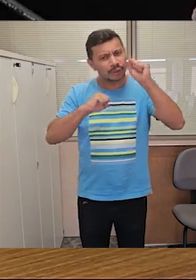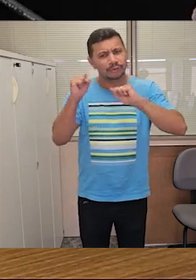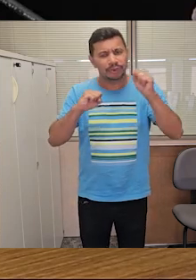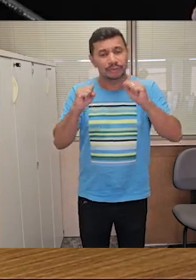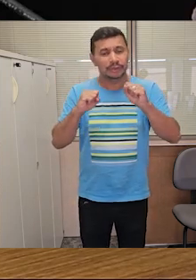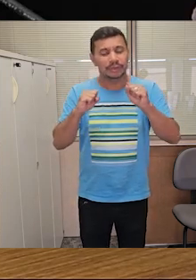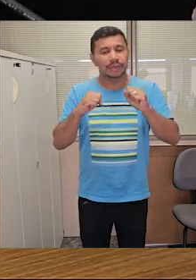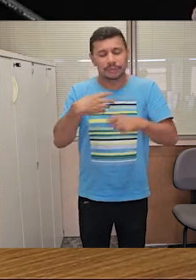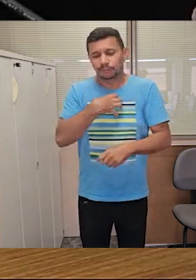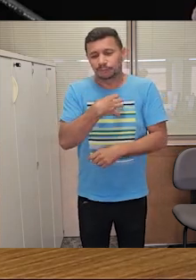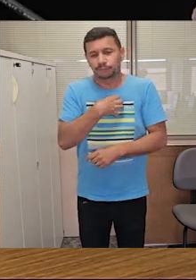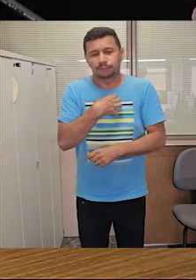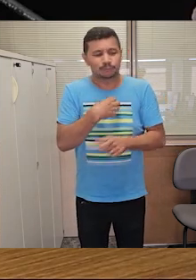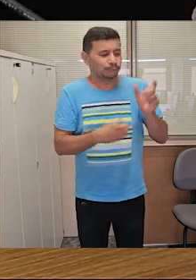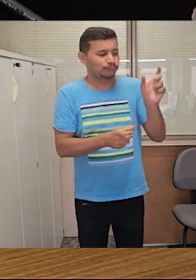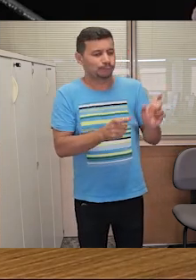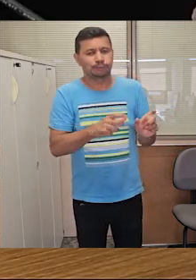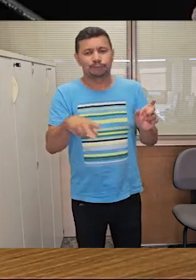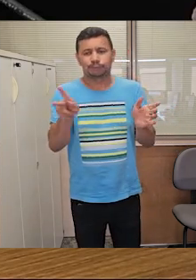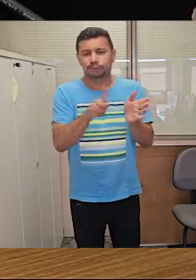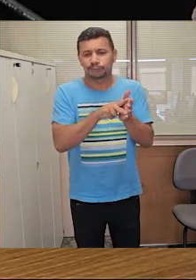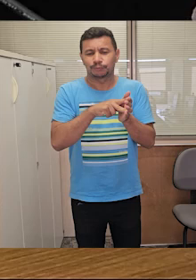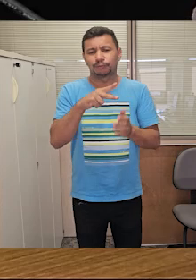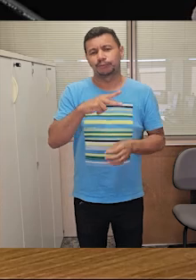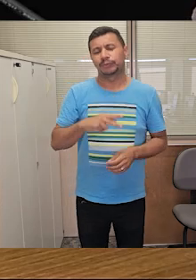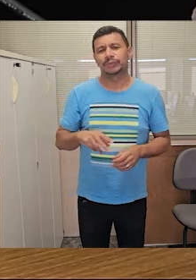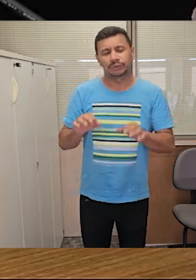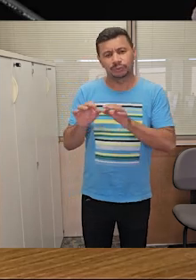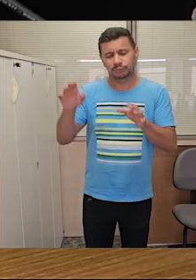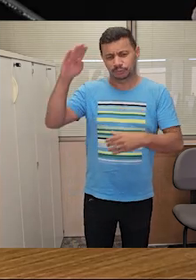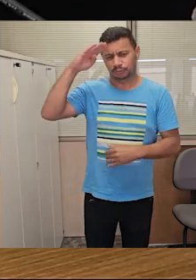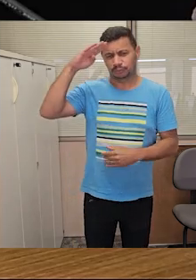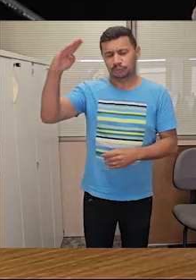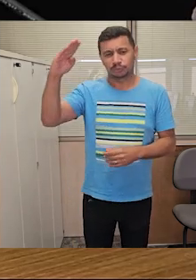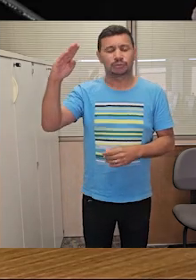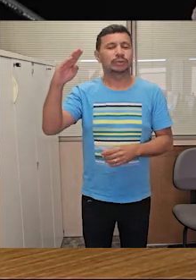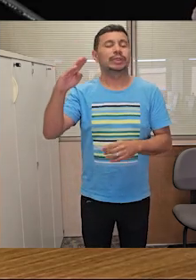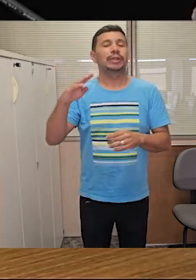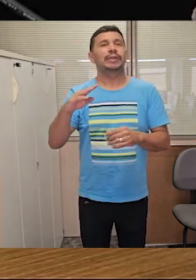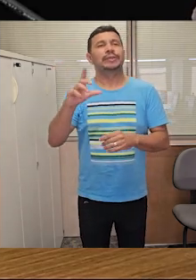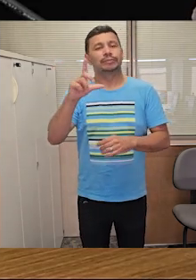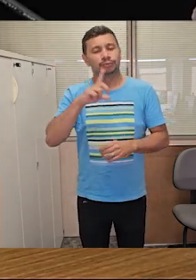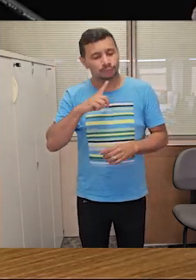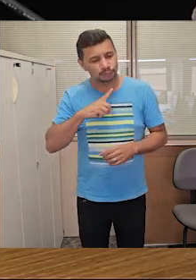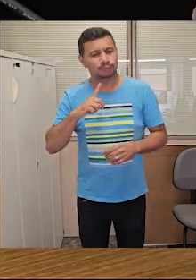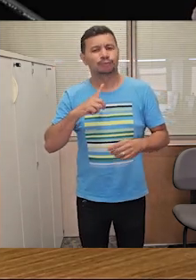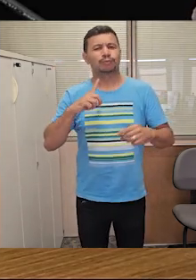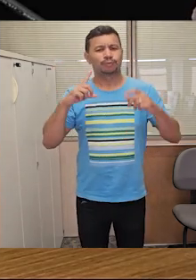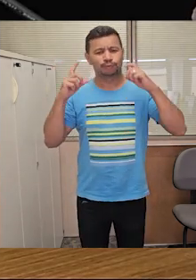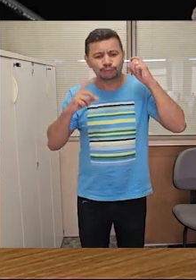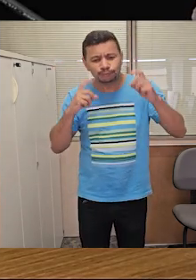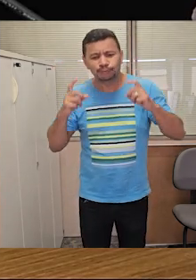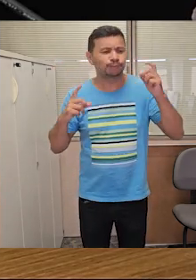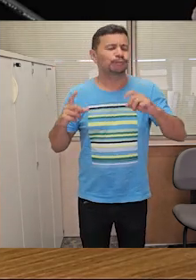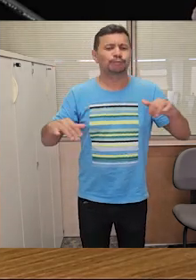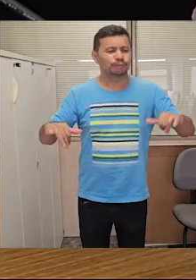sentiu na pele aí as questões da ditadura e do golpe civil-militar. Sofreu bastante,